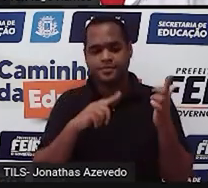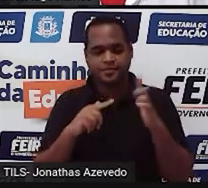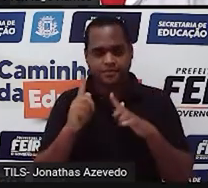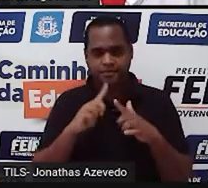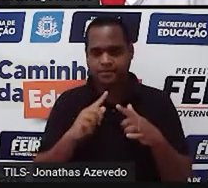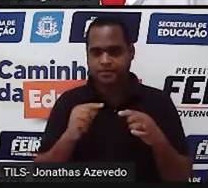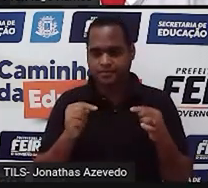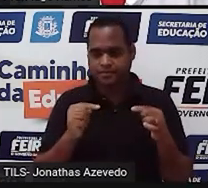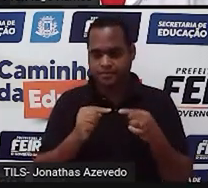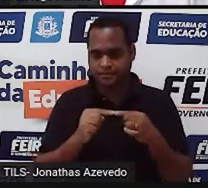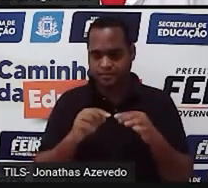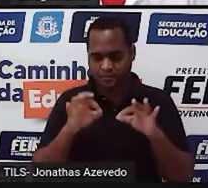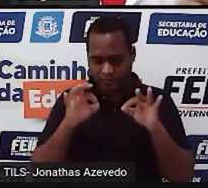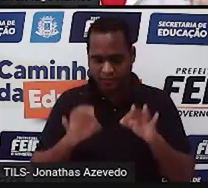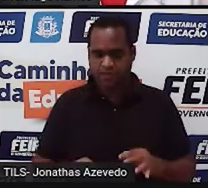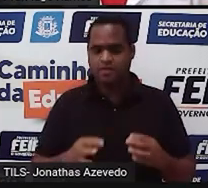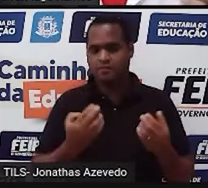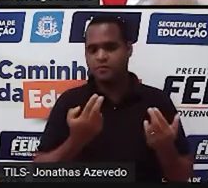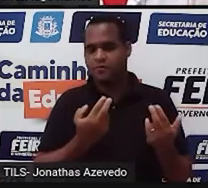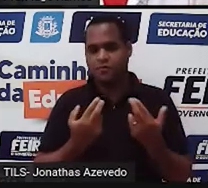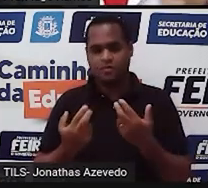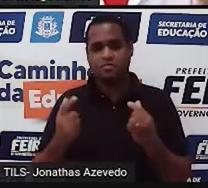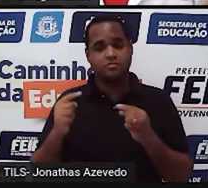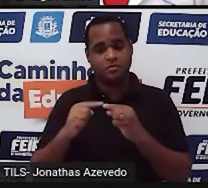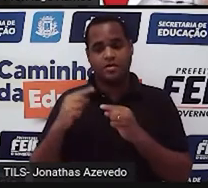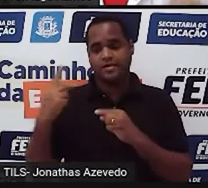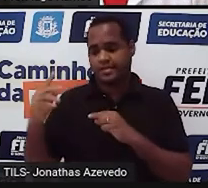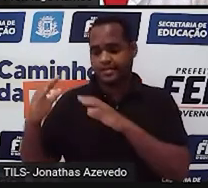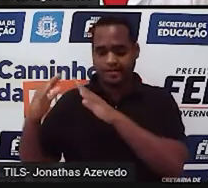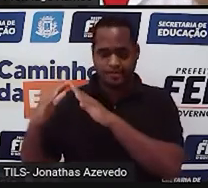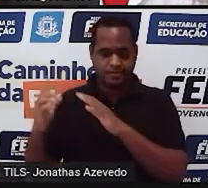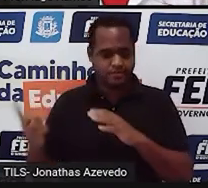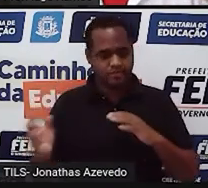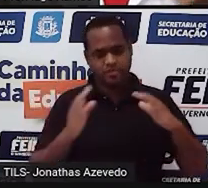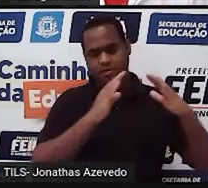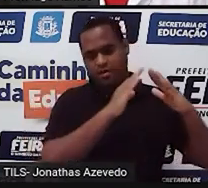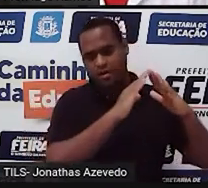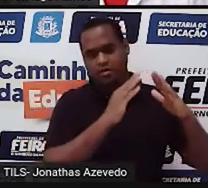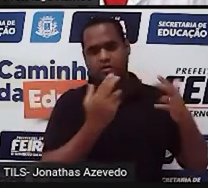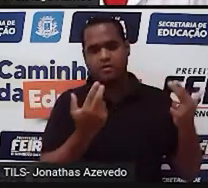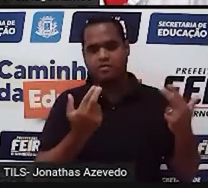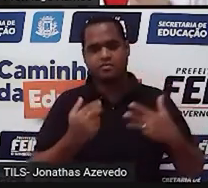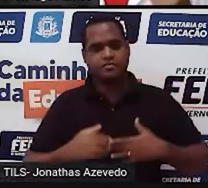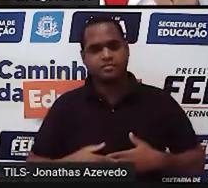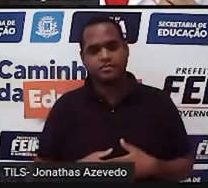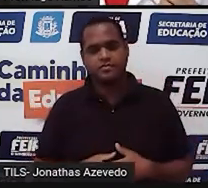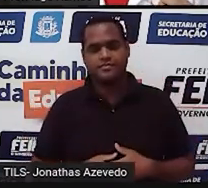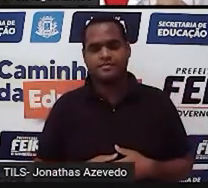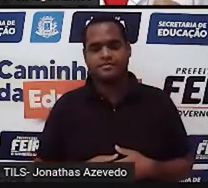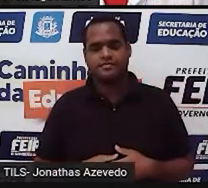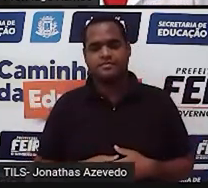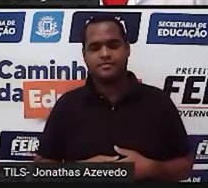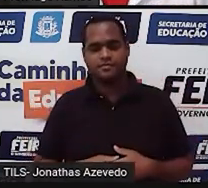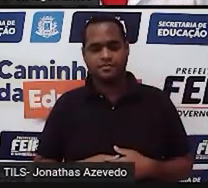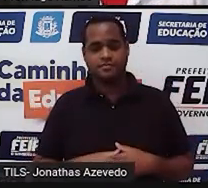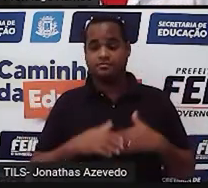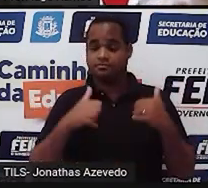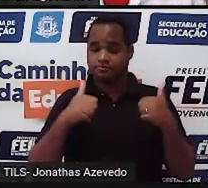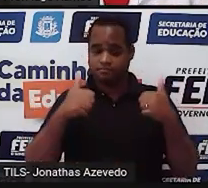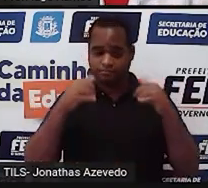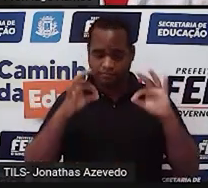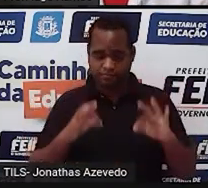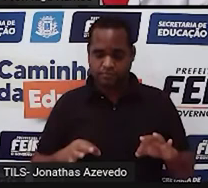ficar em uma distância igual para as duas casas né E claro